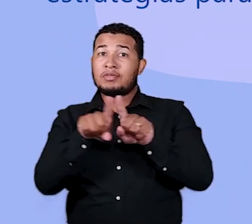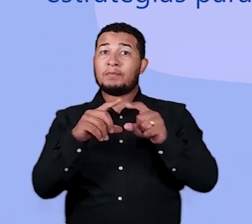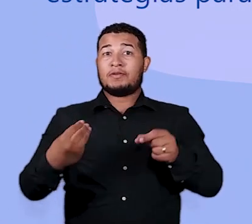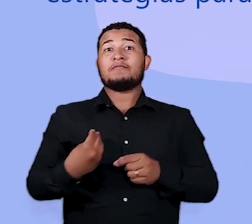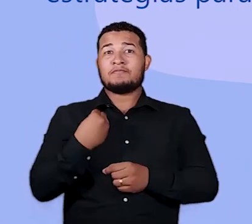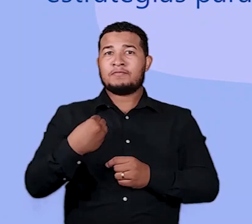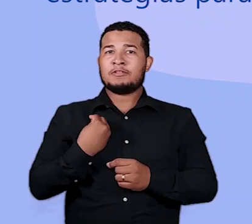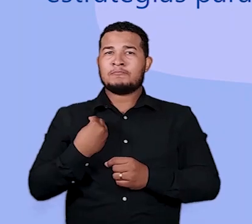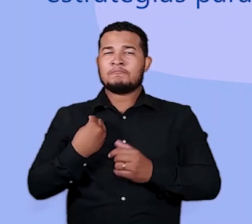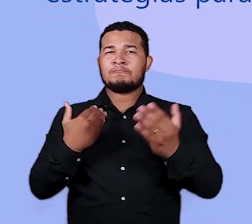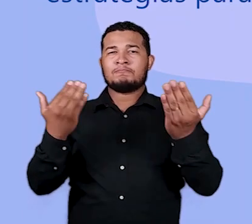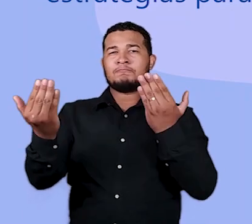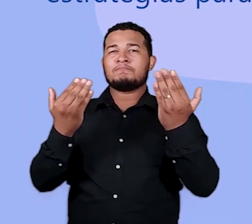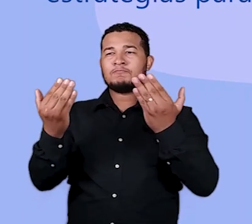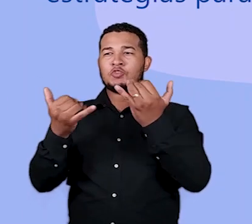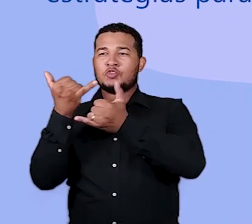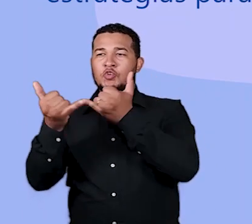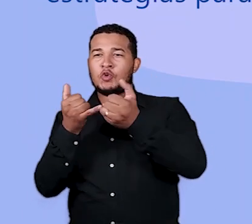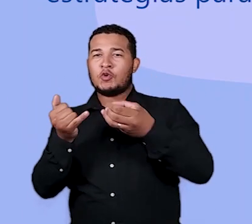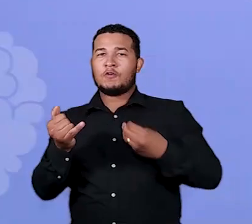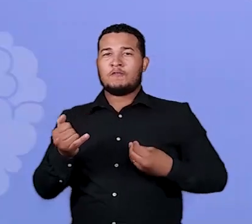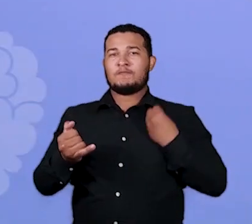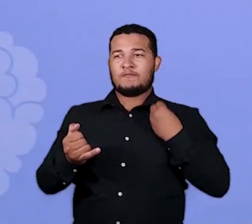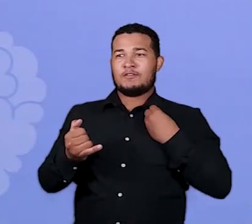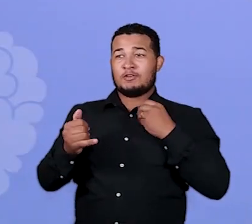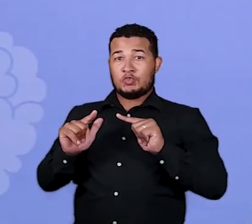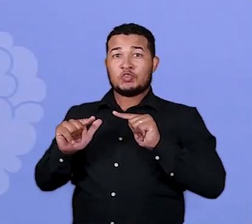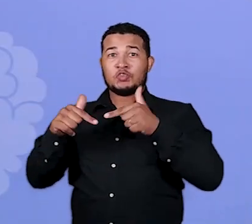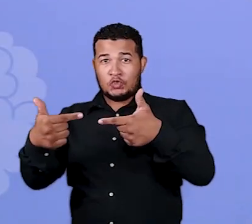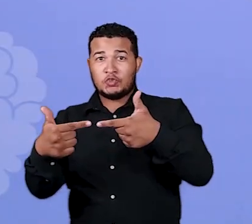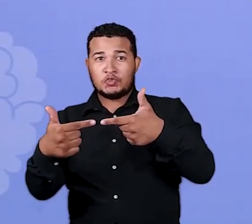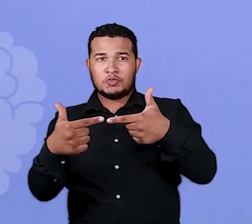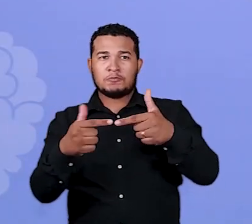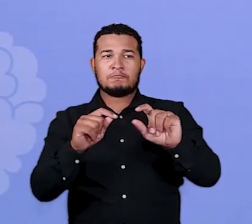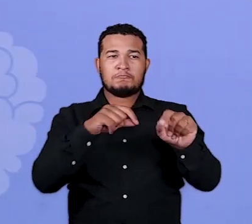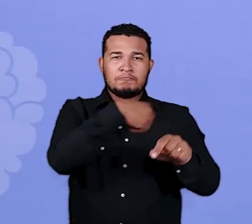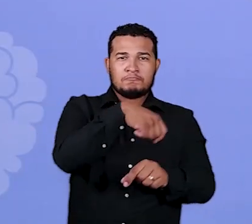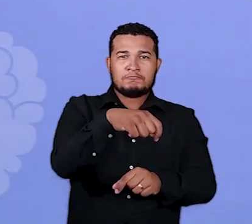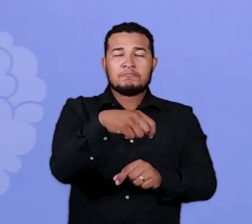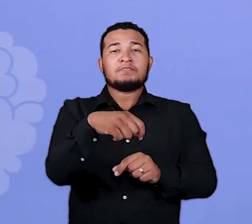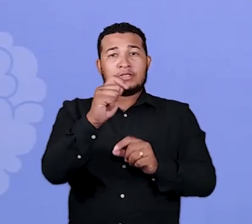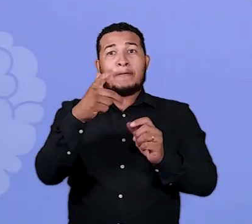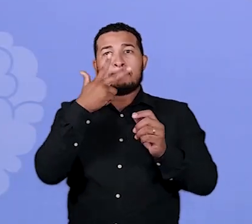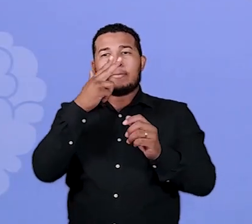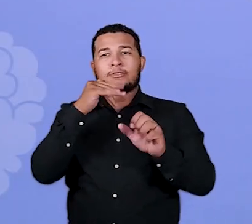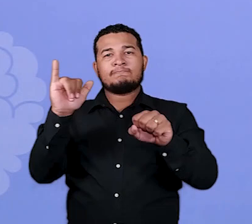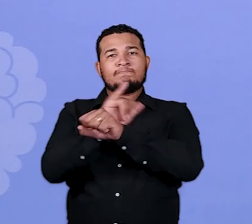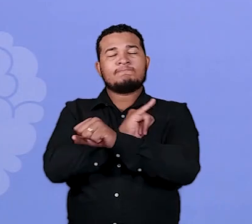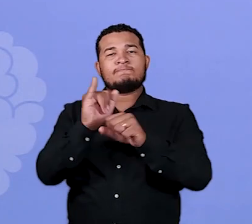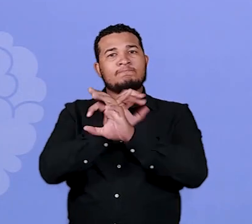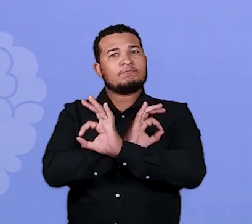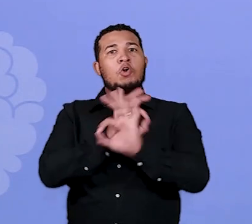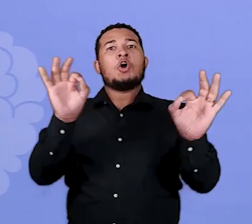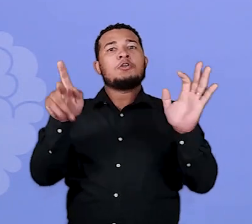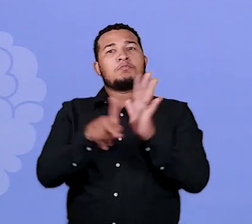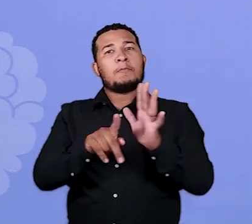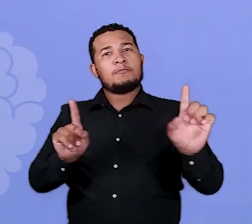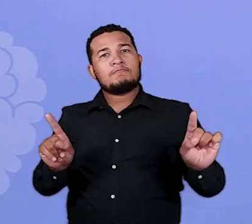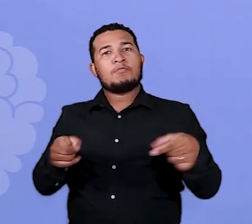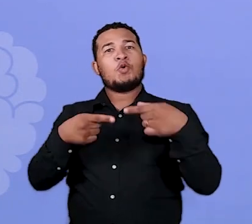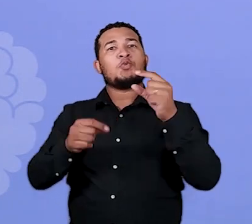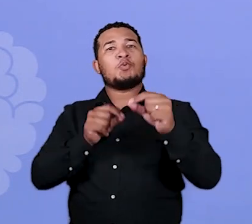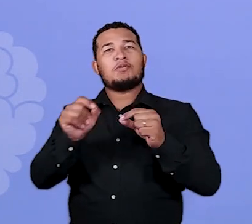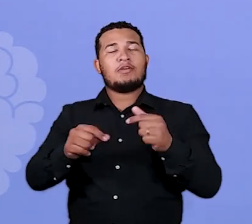de uma sociedade cada vez mais complexa. Isso daí foi um comentário que eu precisei passar para um jornal no final de um torneio